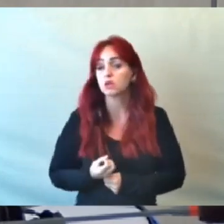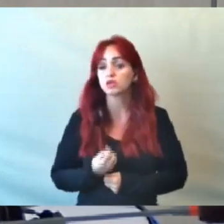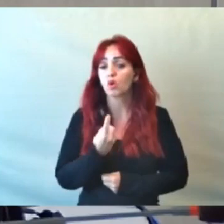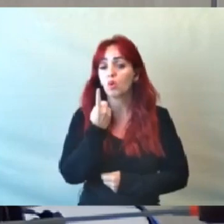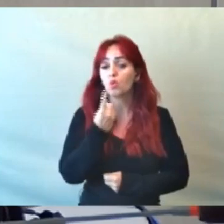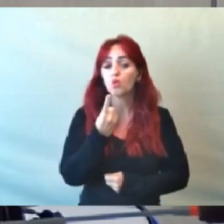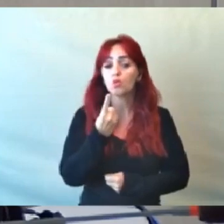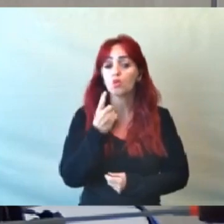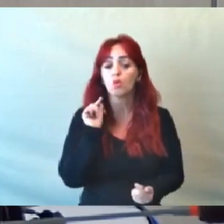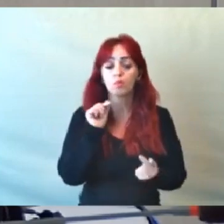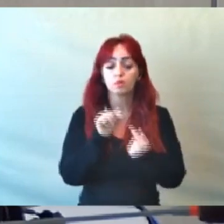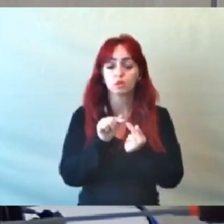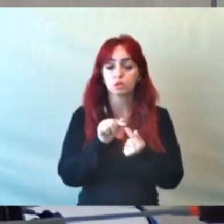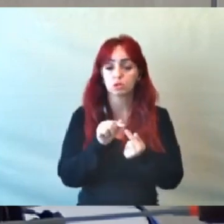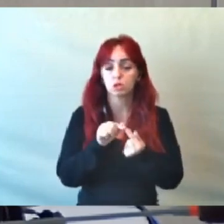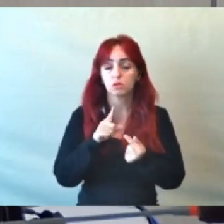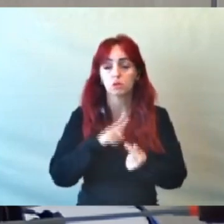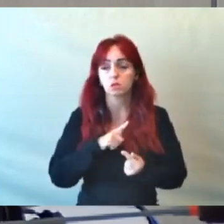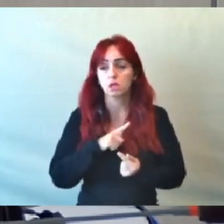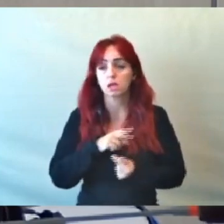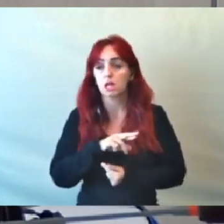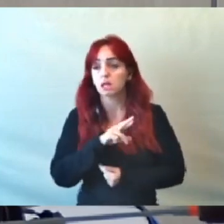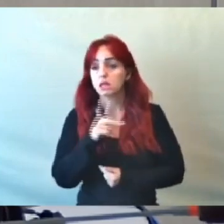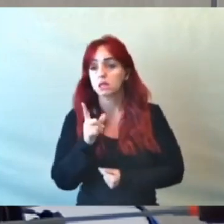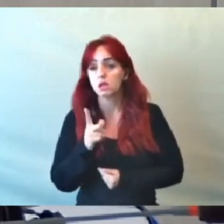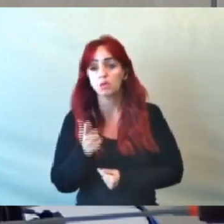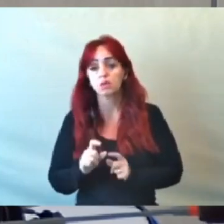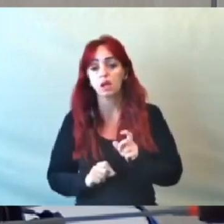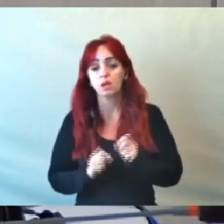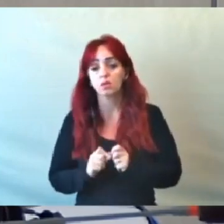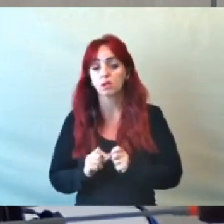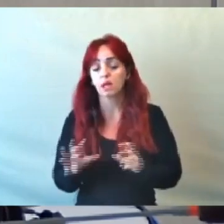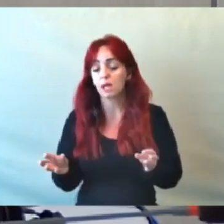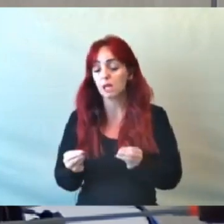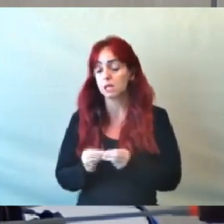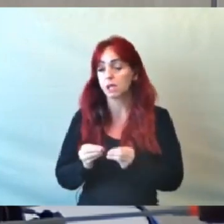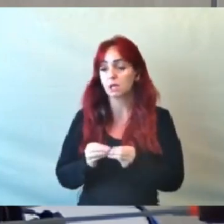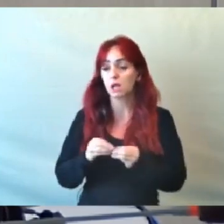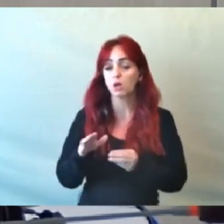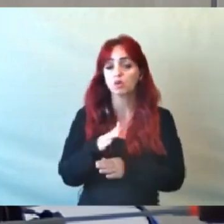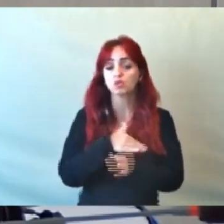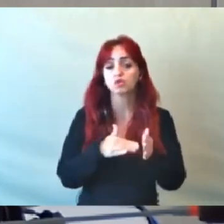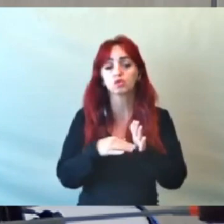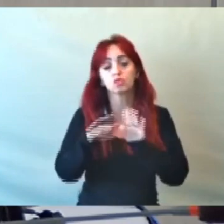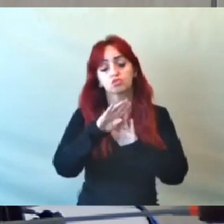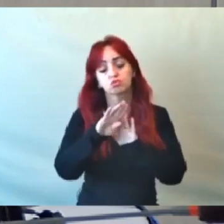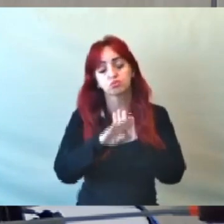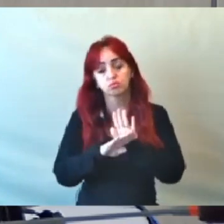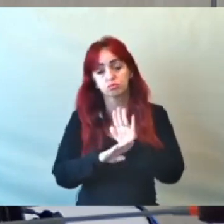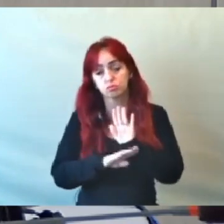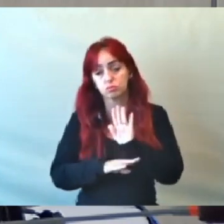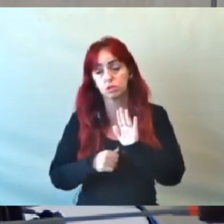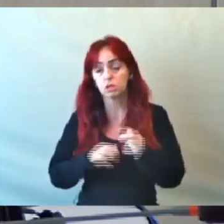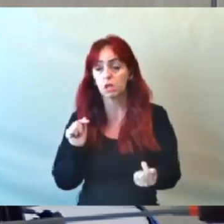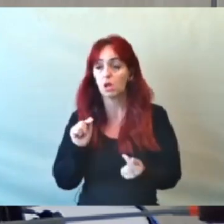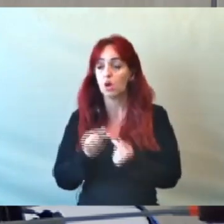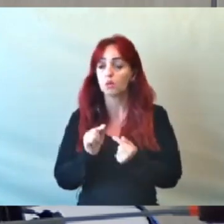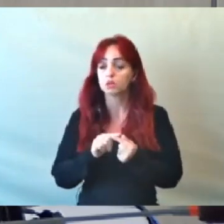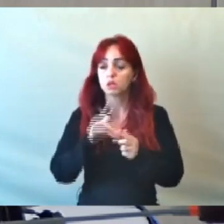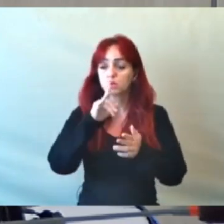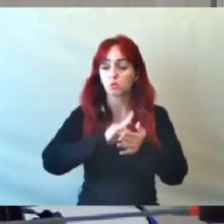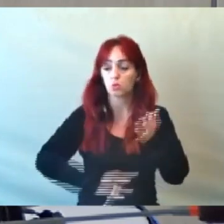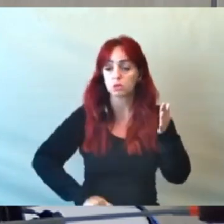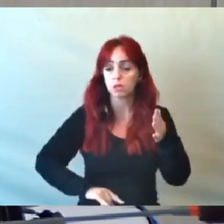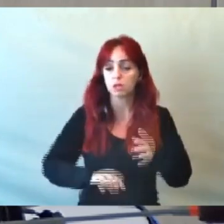efetividade integral de todos os parâmetros que eram objeto do contrato. Há clareza